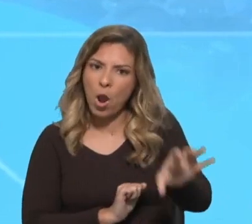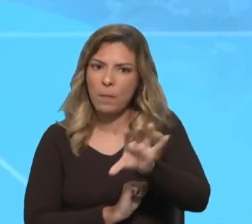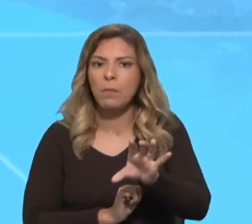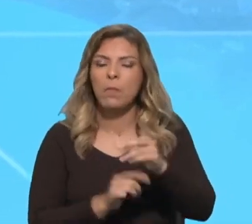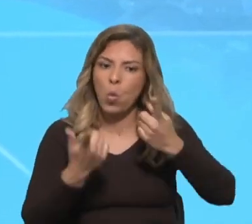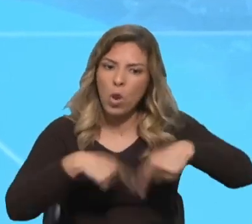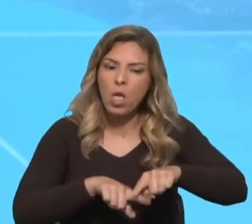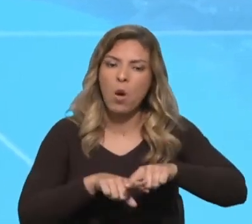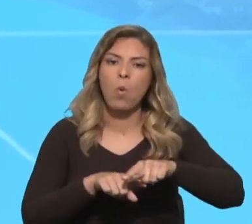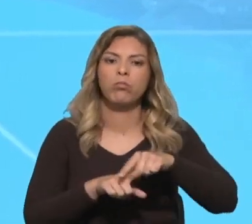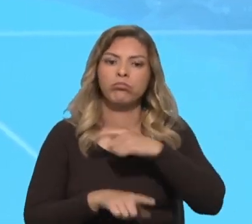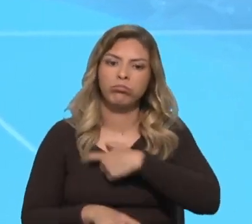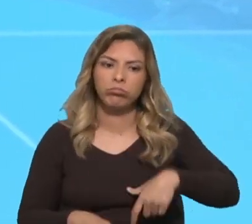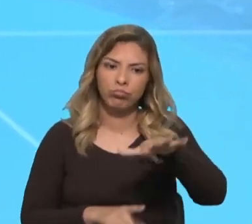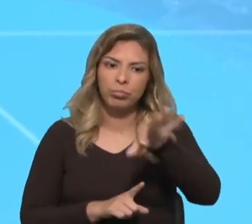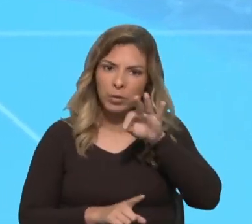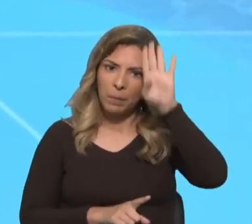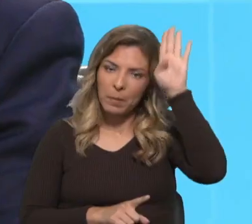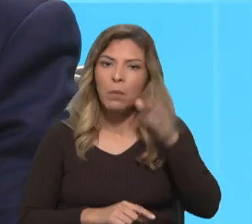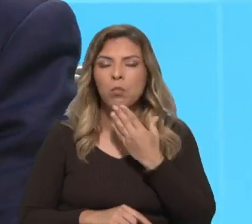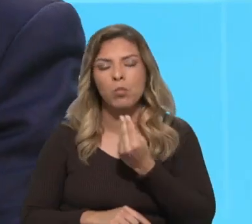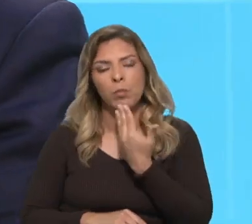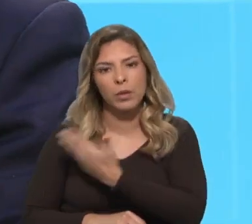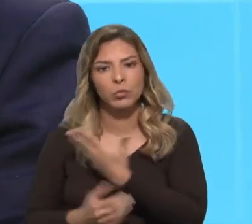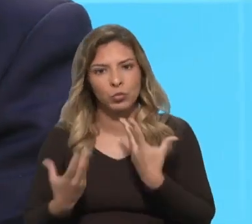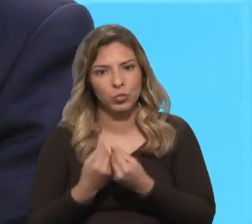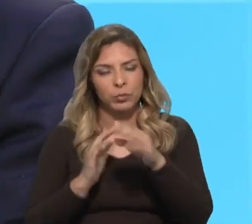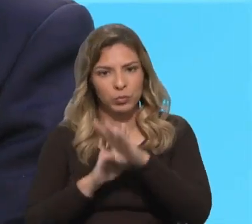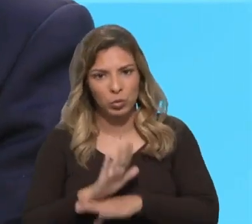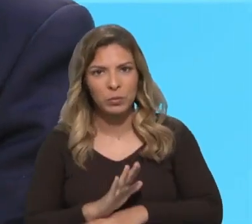a séculos muito recuados, e muito obrigado por ter estado aqui no programa Eclésia. Obrigado.